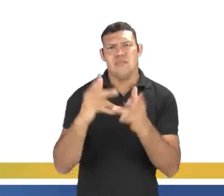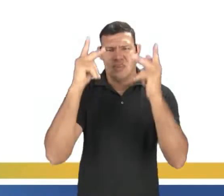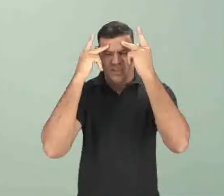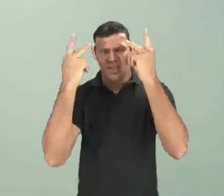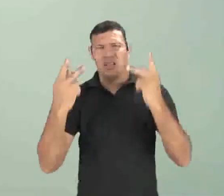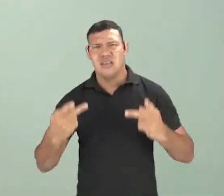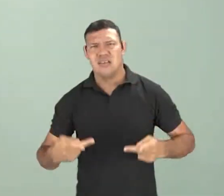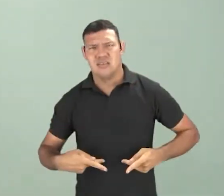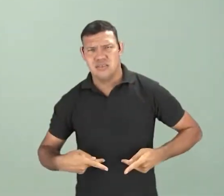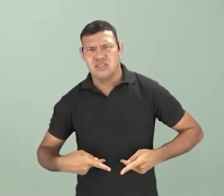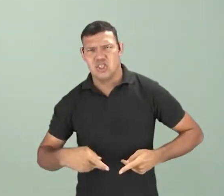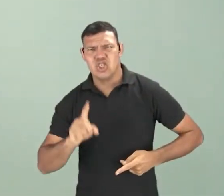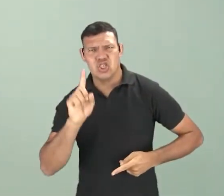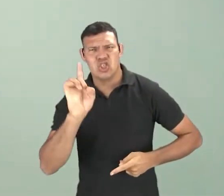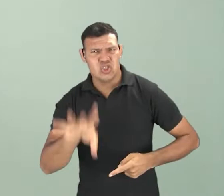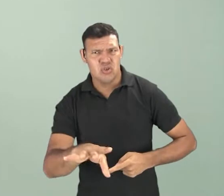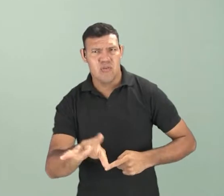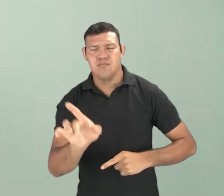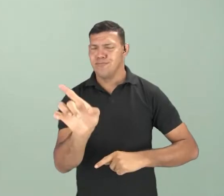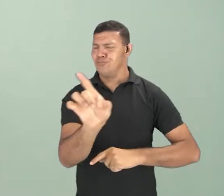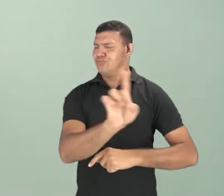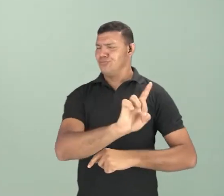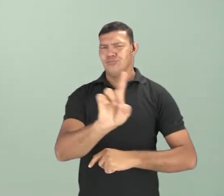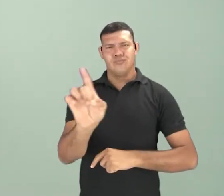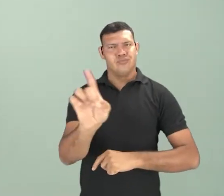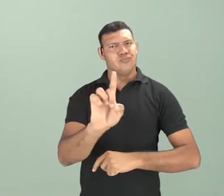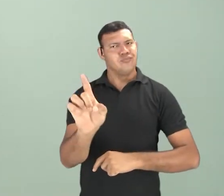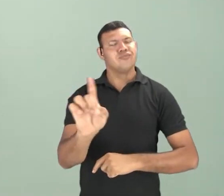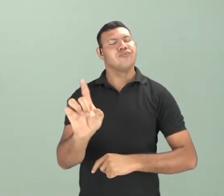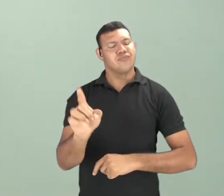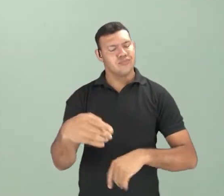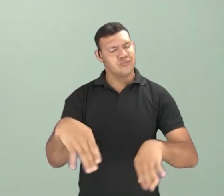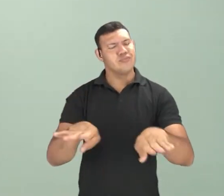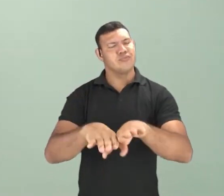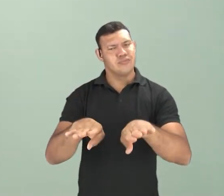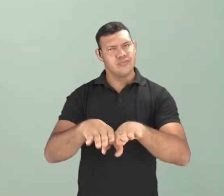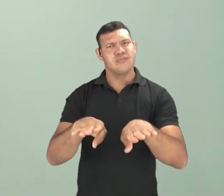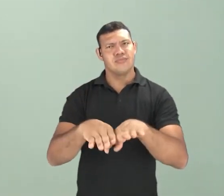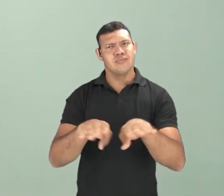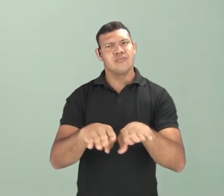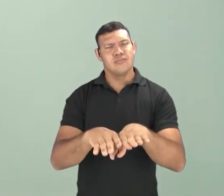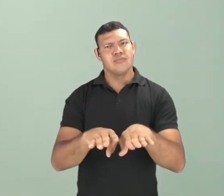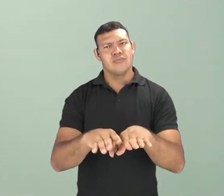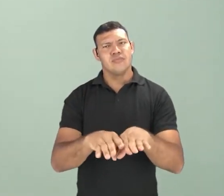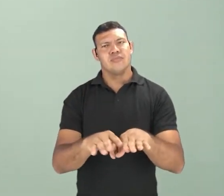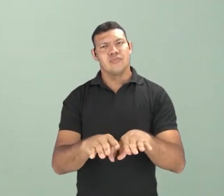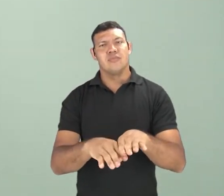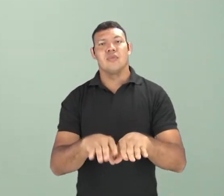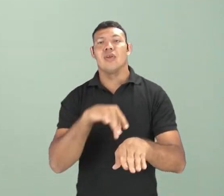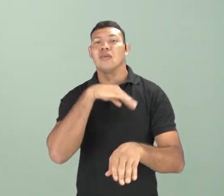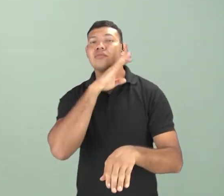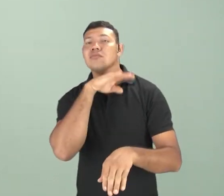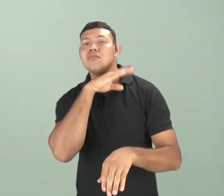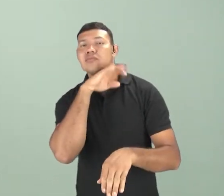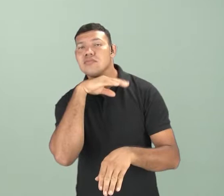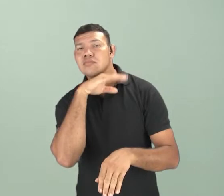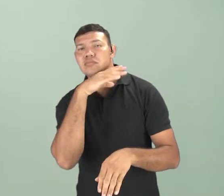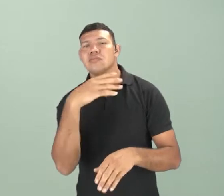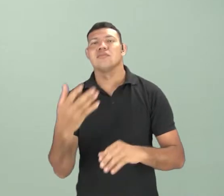humanos que se prejudicam, mas também a fauna, principalmente,